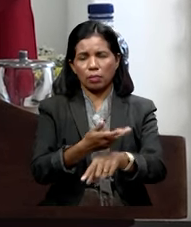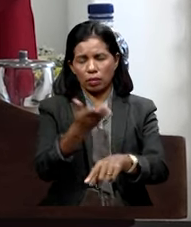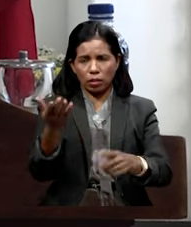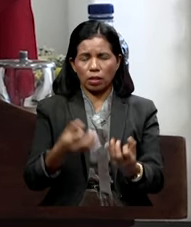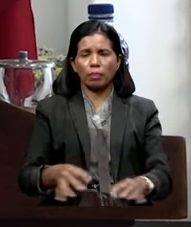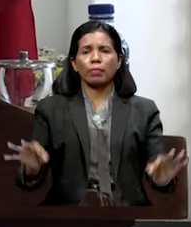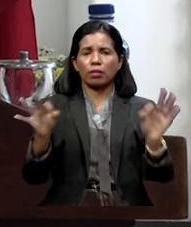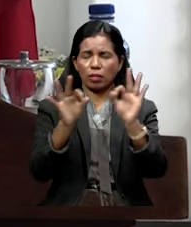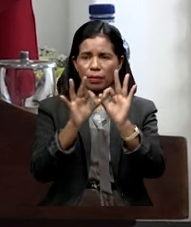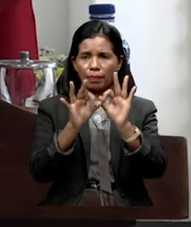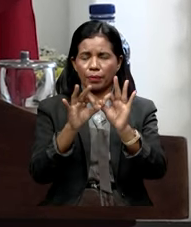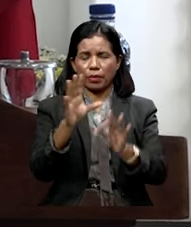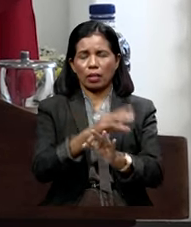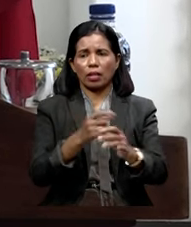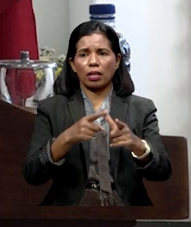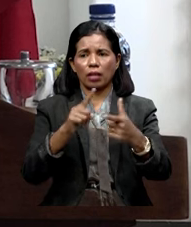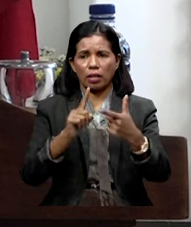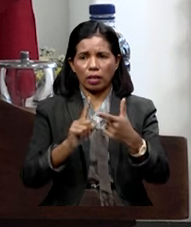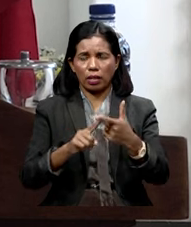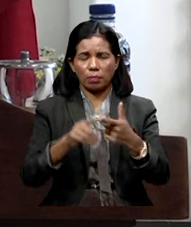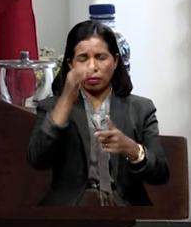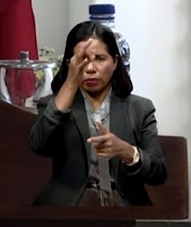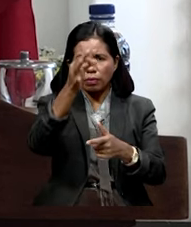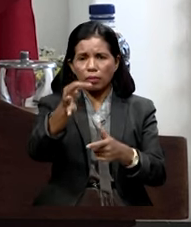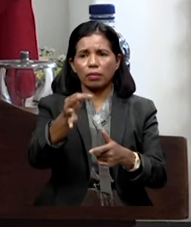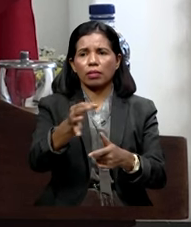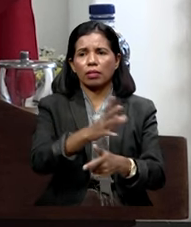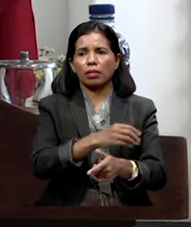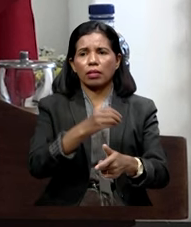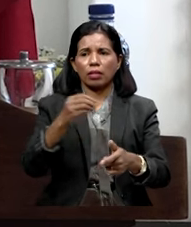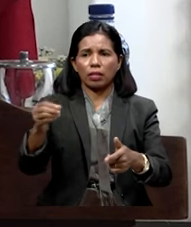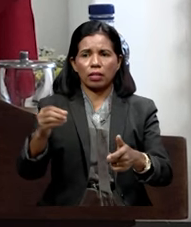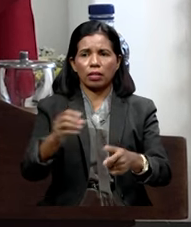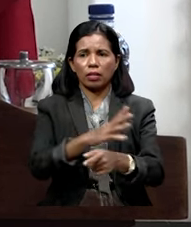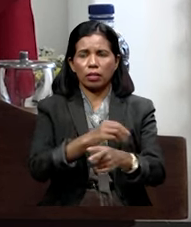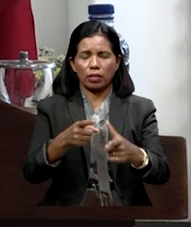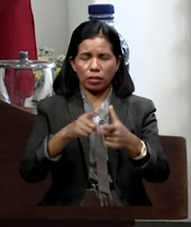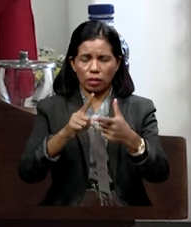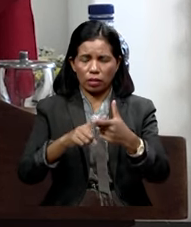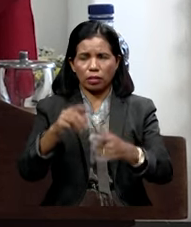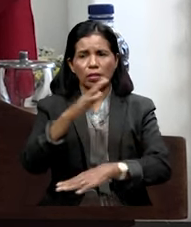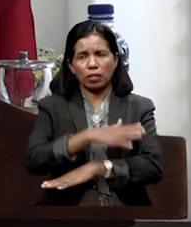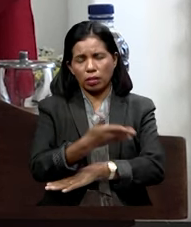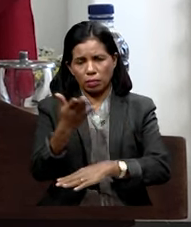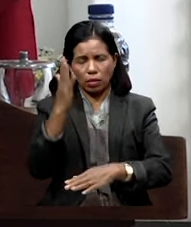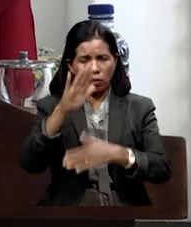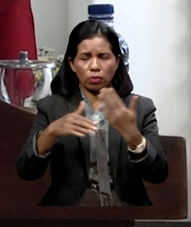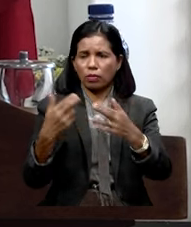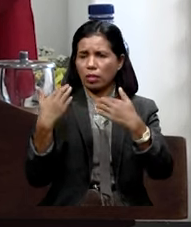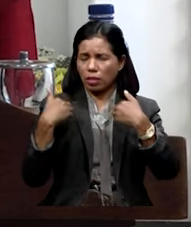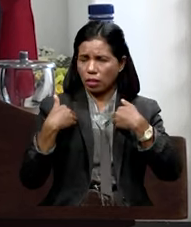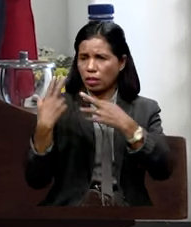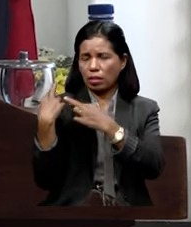importante, que é aquele que, com a Cimeira do Futuro, vai procurar pôr em cima da mesa as reformas indispensáveis para